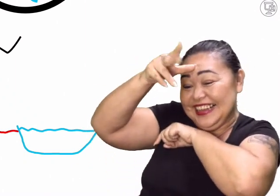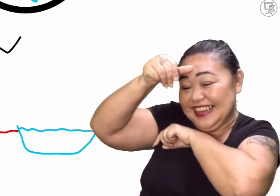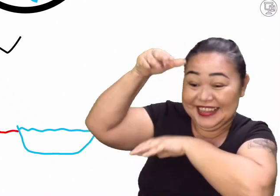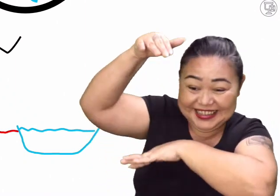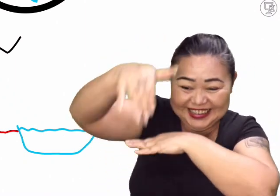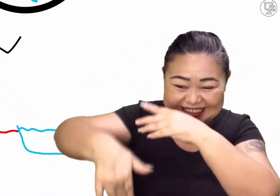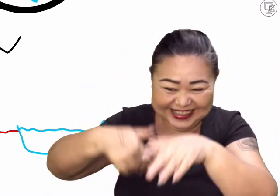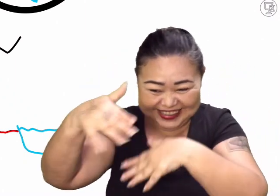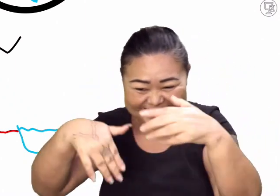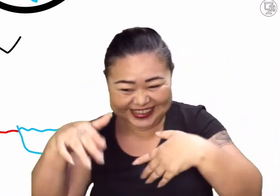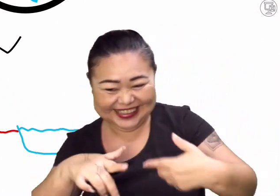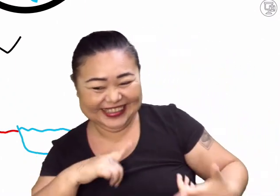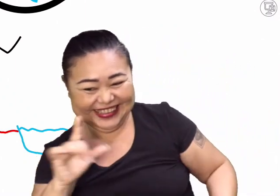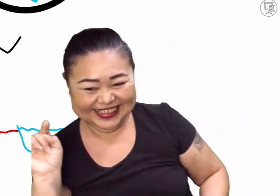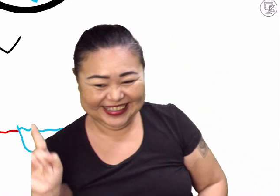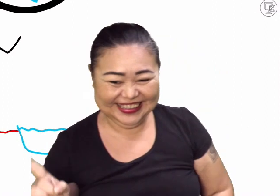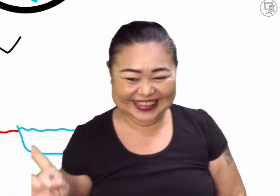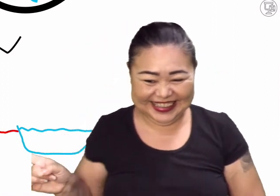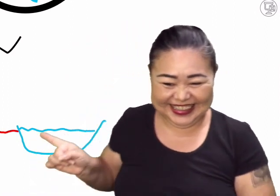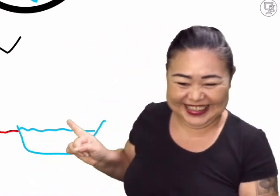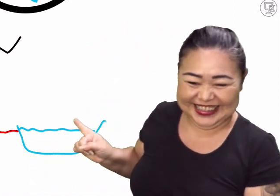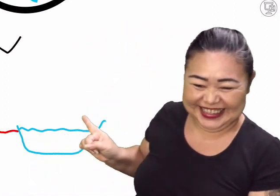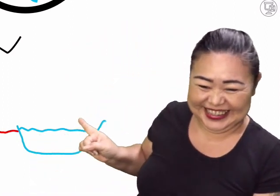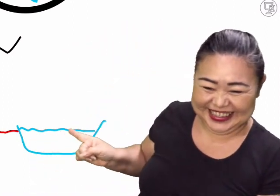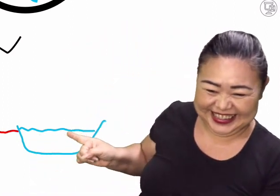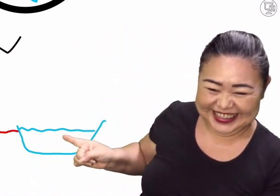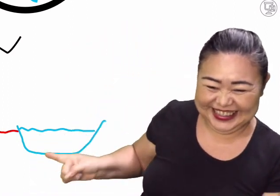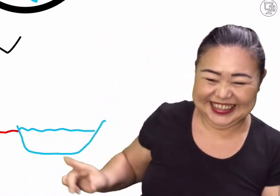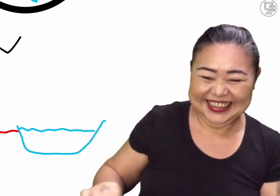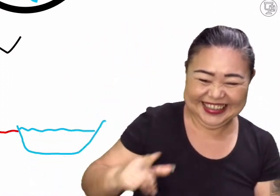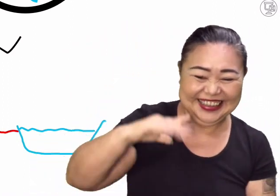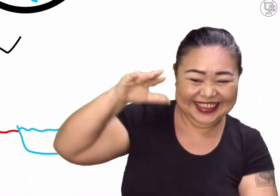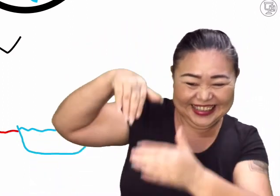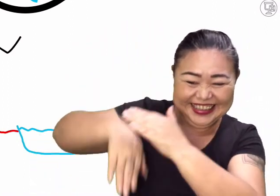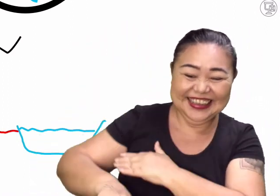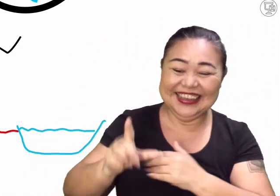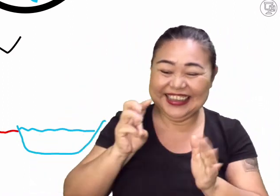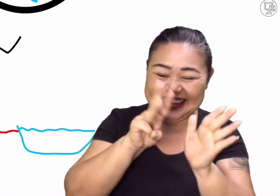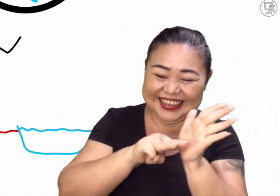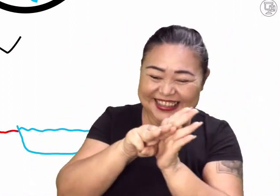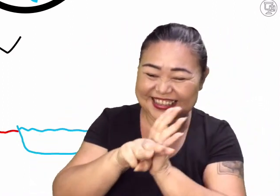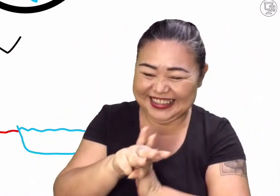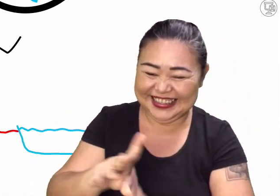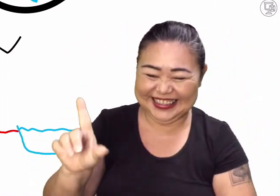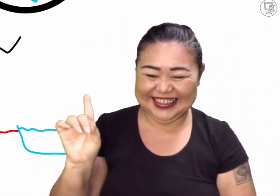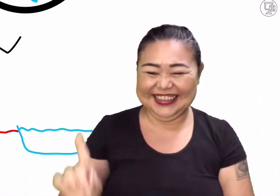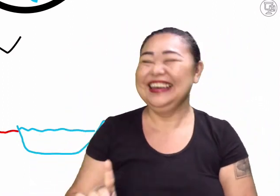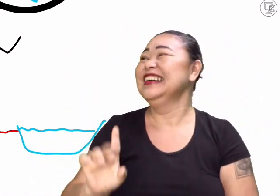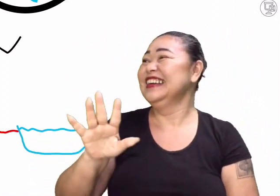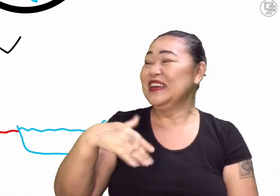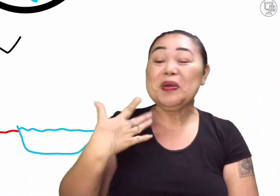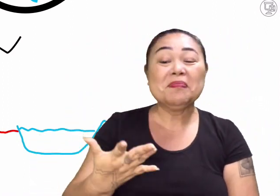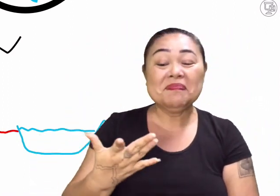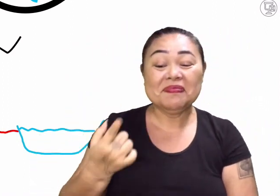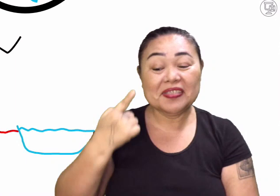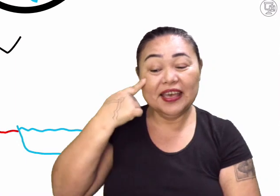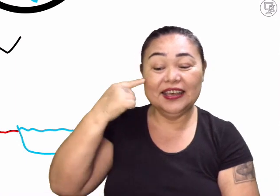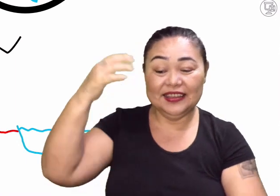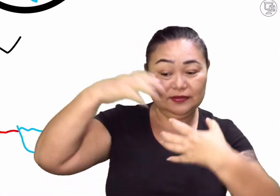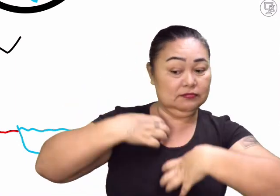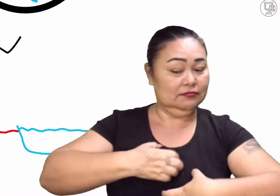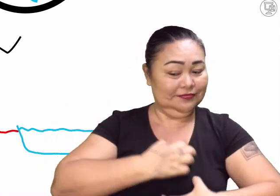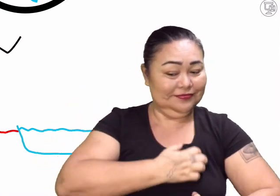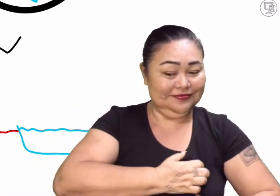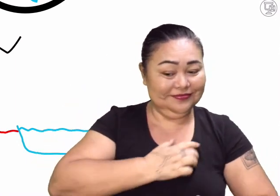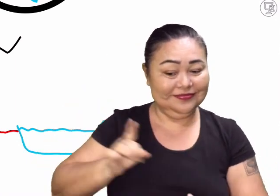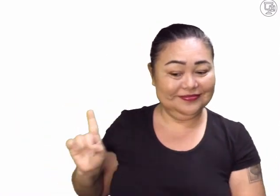perto dela. Tá vendo aí, ó? A intérprete mergulhou no Rio Madeira, professor Jorge. Você fez ela tomar um banho na